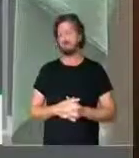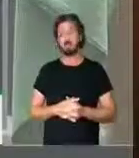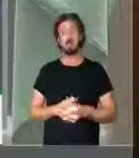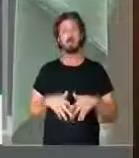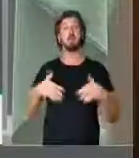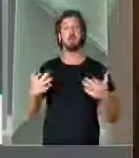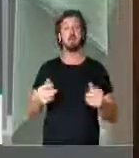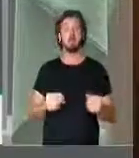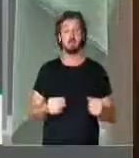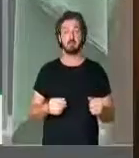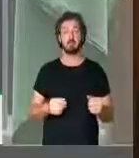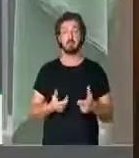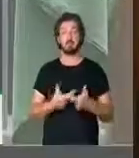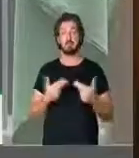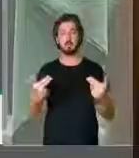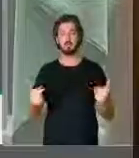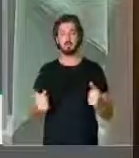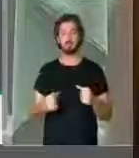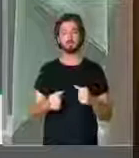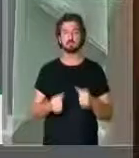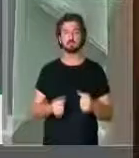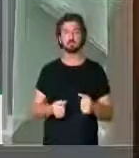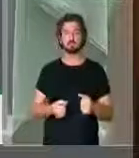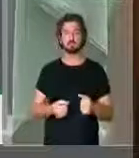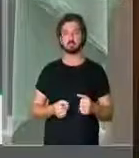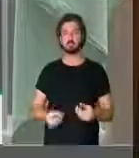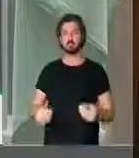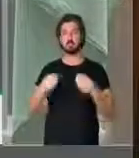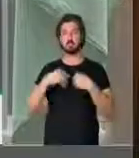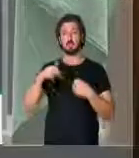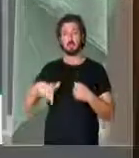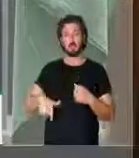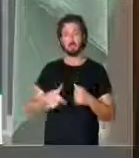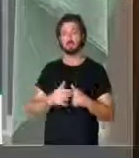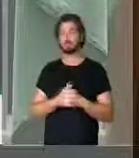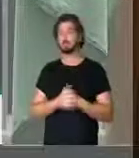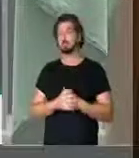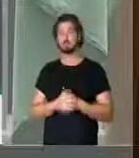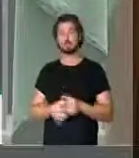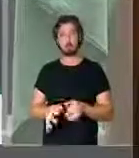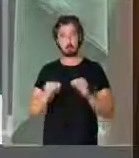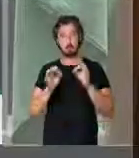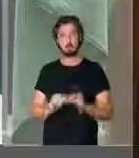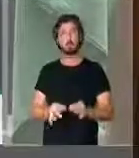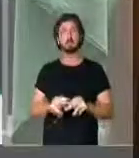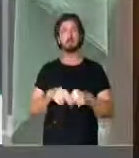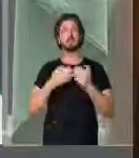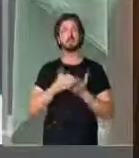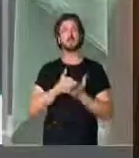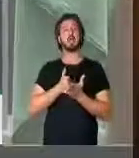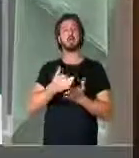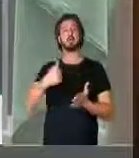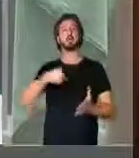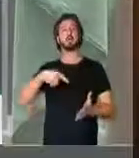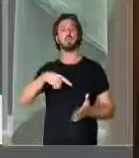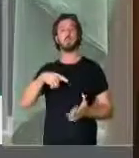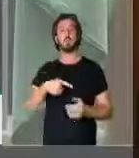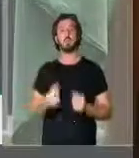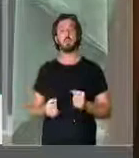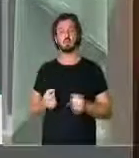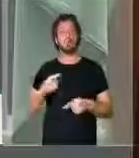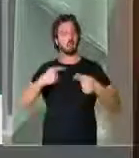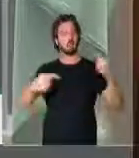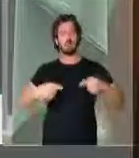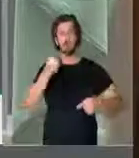senhor presidente, os fatos que me trazem a essa tribuna é justamente pelo caráter de retidão que tenho, de não fugir